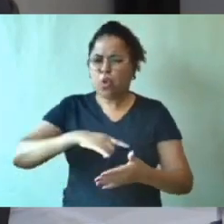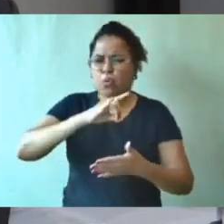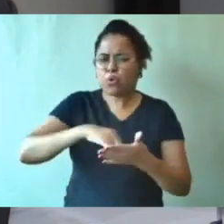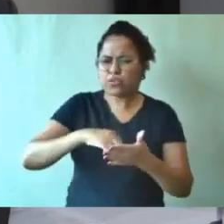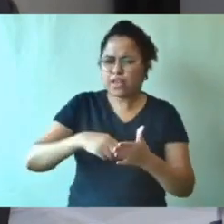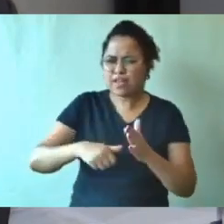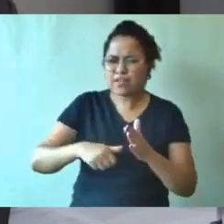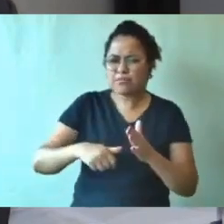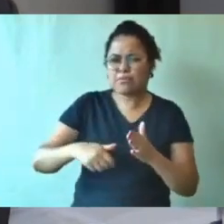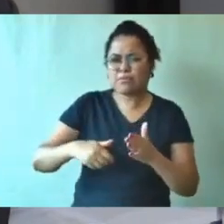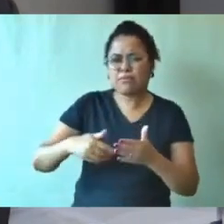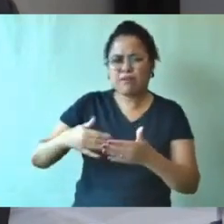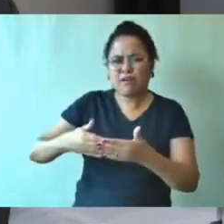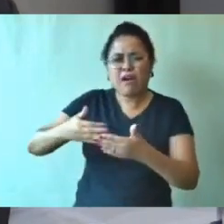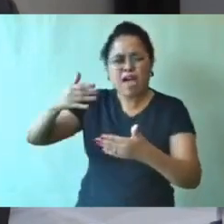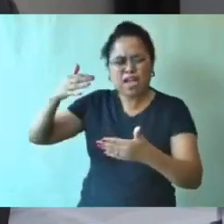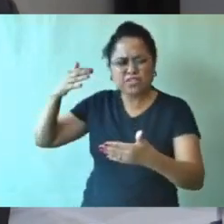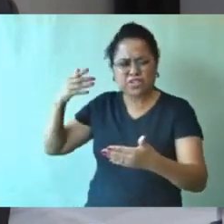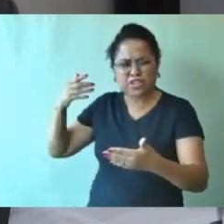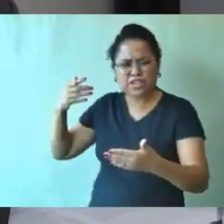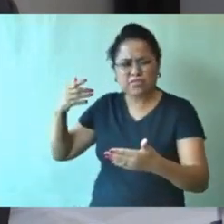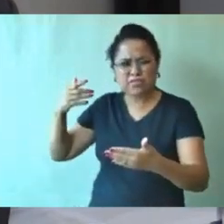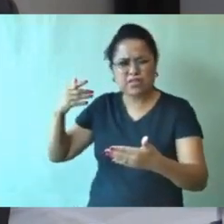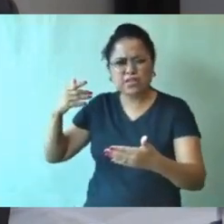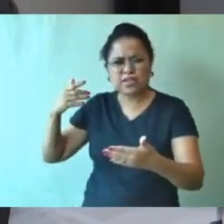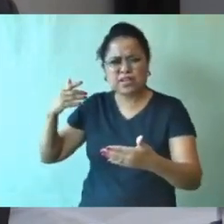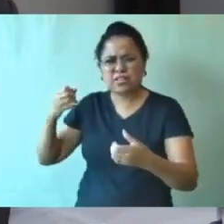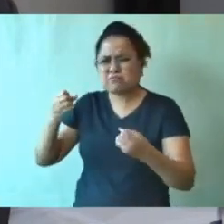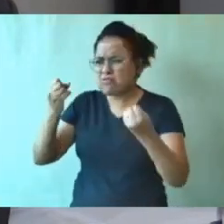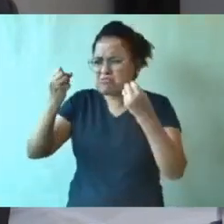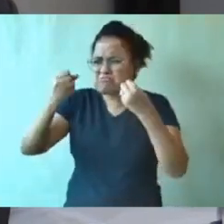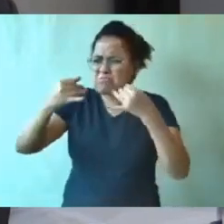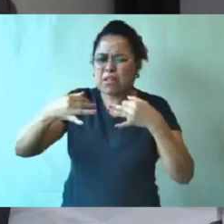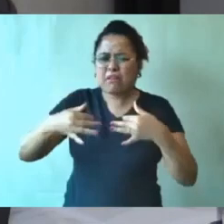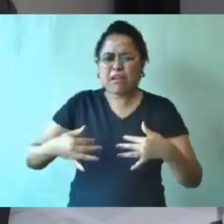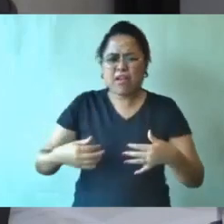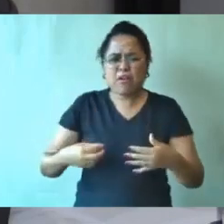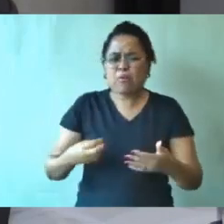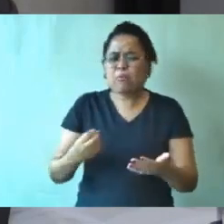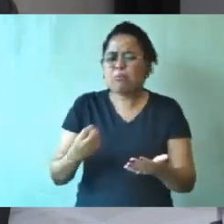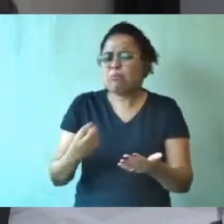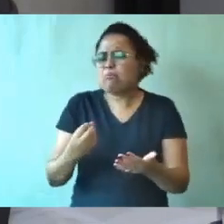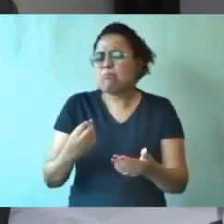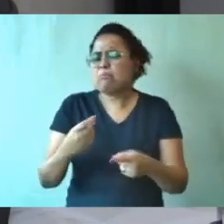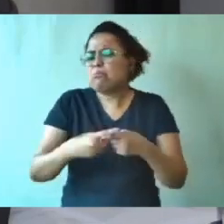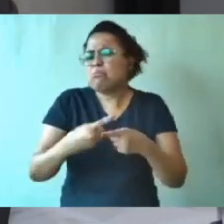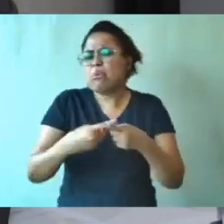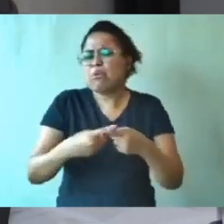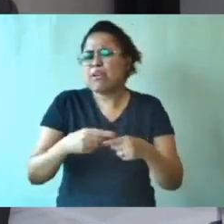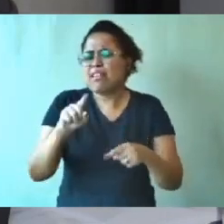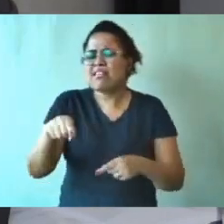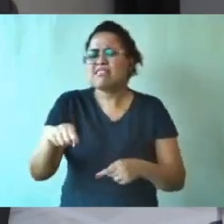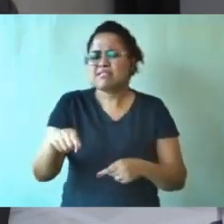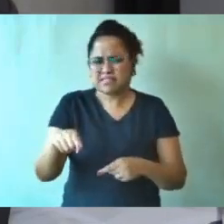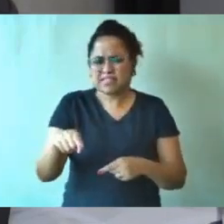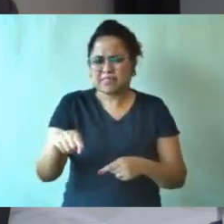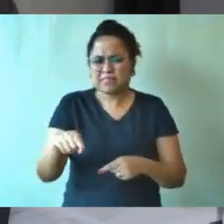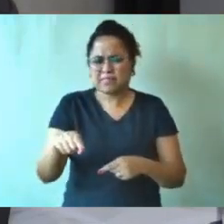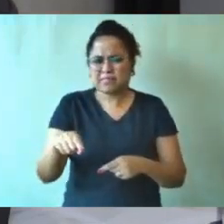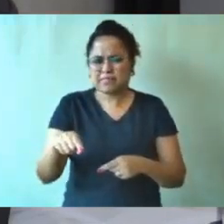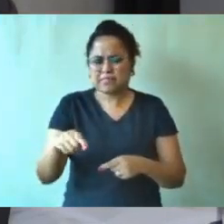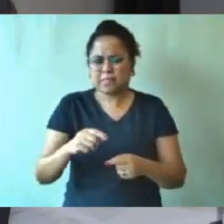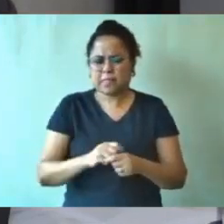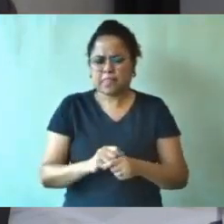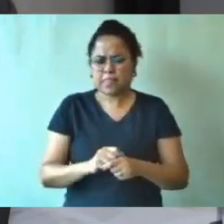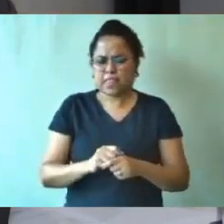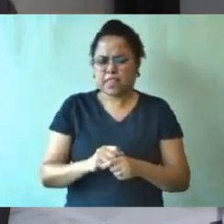inexplicável por que que até hoje ele é do jeito que é. Porque uma necessidade de virada de página salta aos